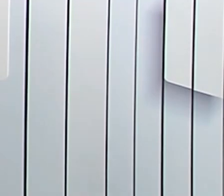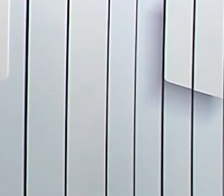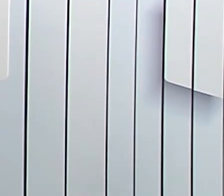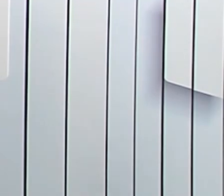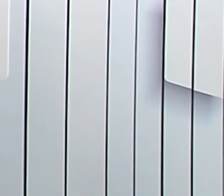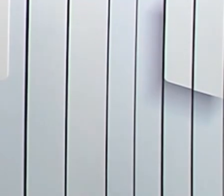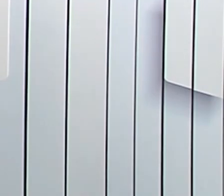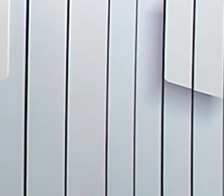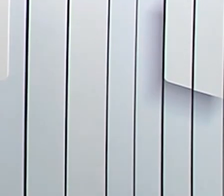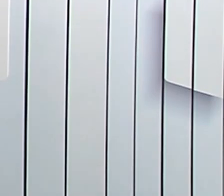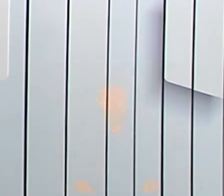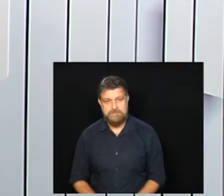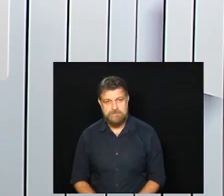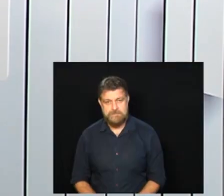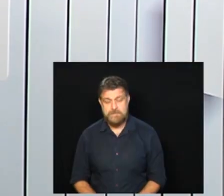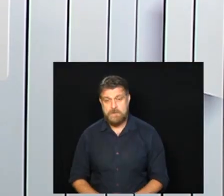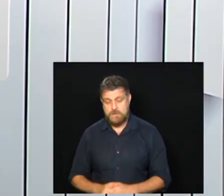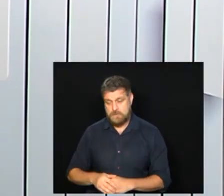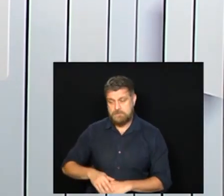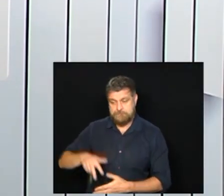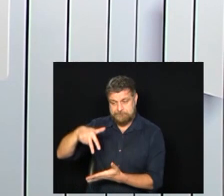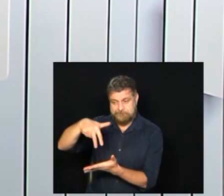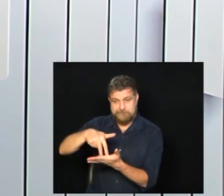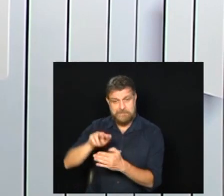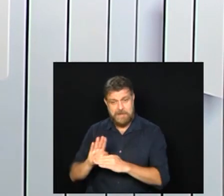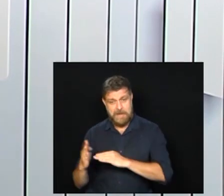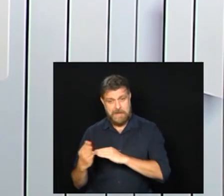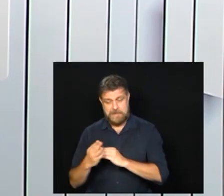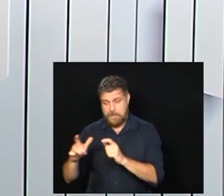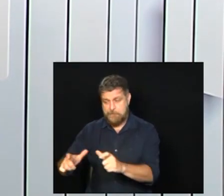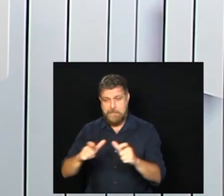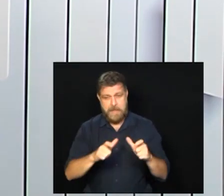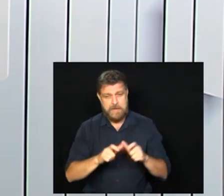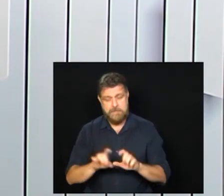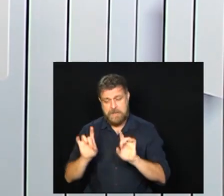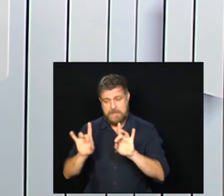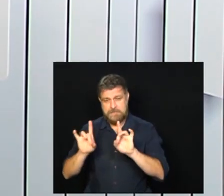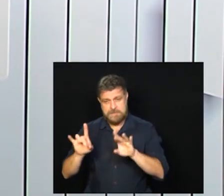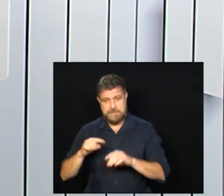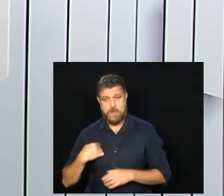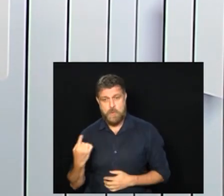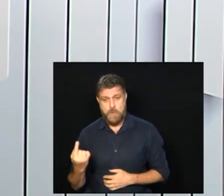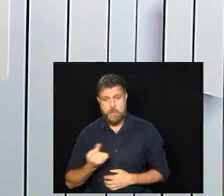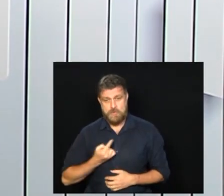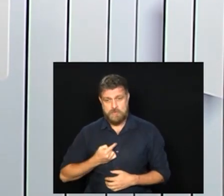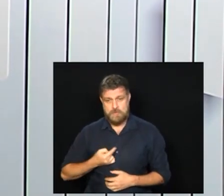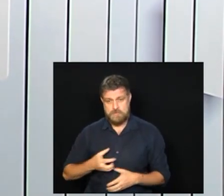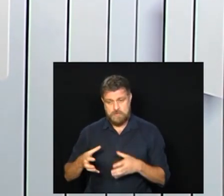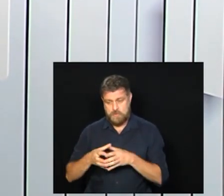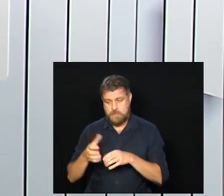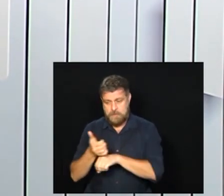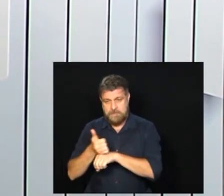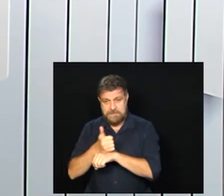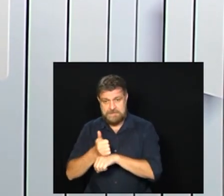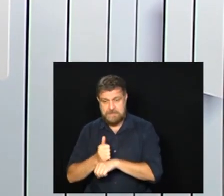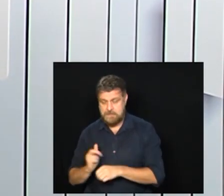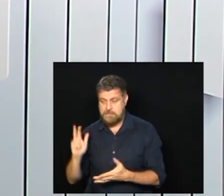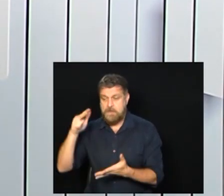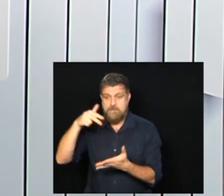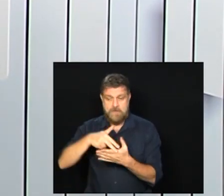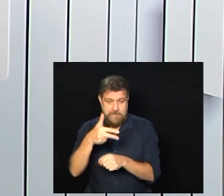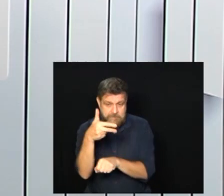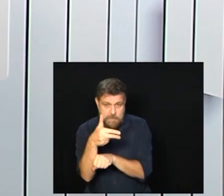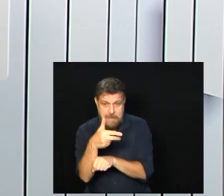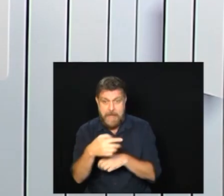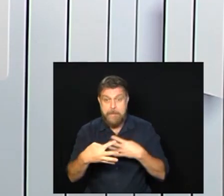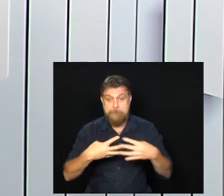fazem de cada região um local especial. Hoje a nossa equipe foi ao distrito de Barão Geraldo, em